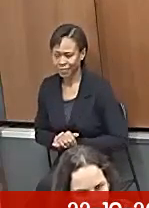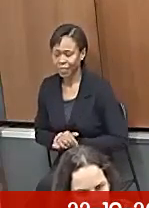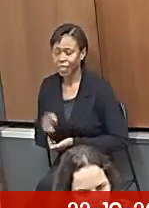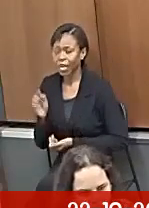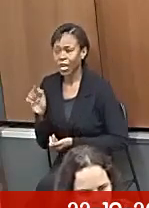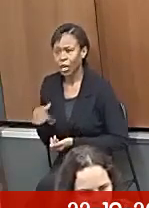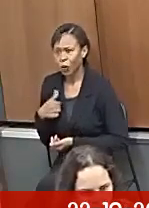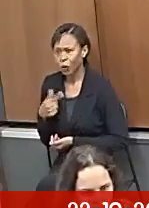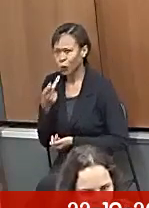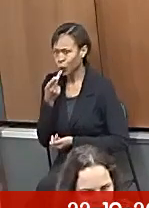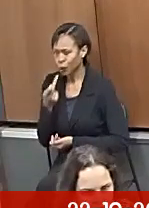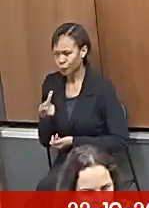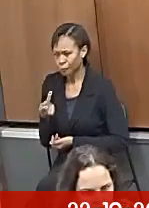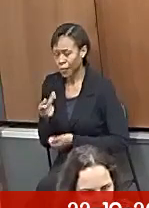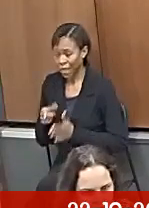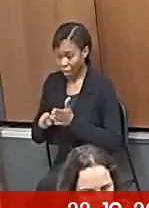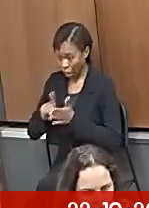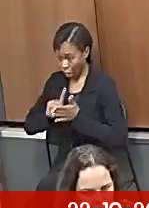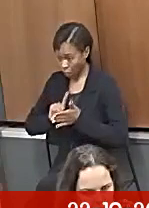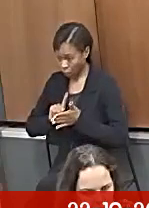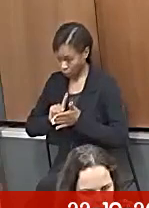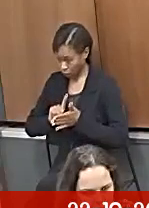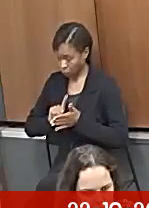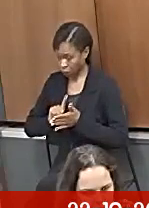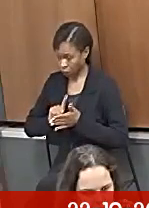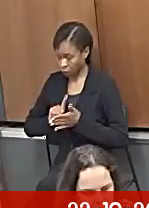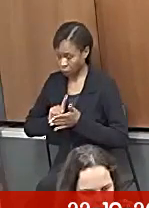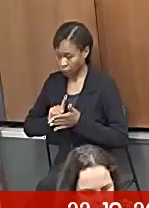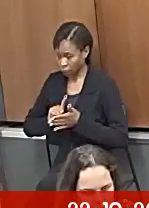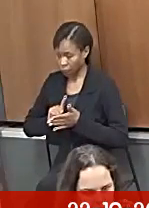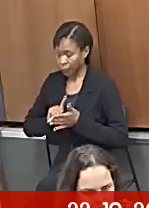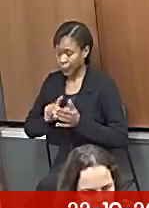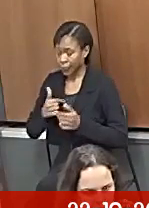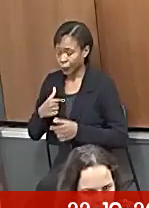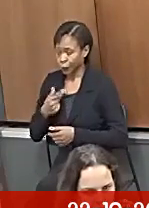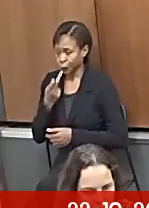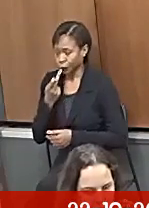Nessa fala, eu queria, antes de ter a fala institucional,